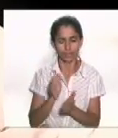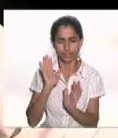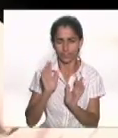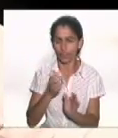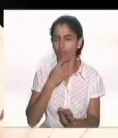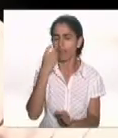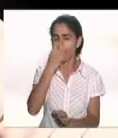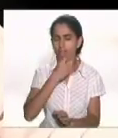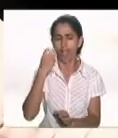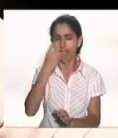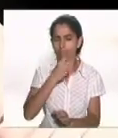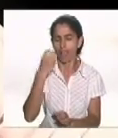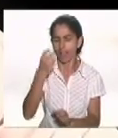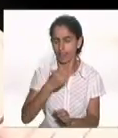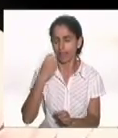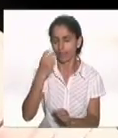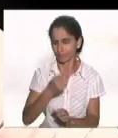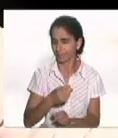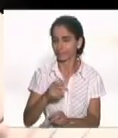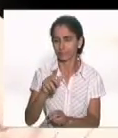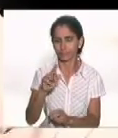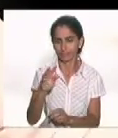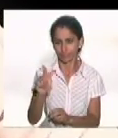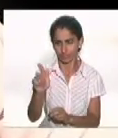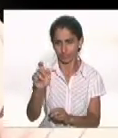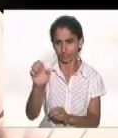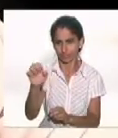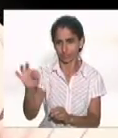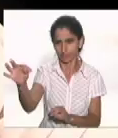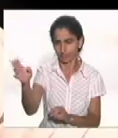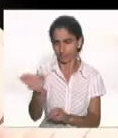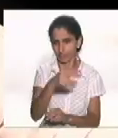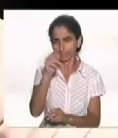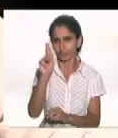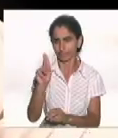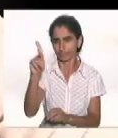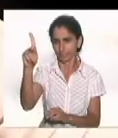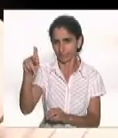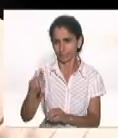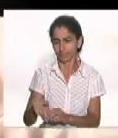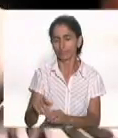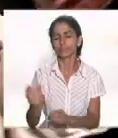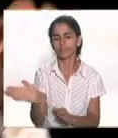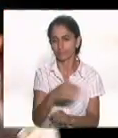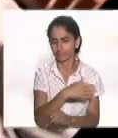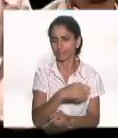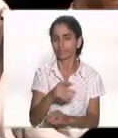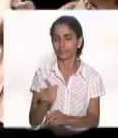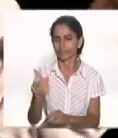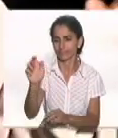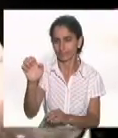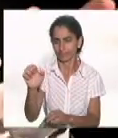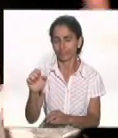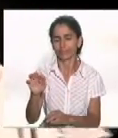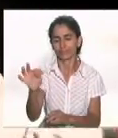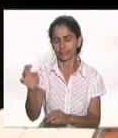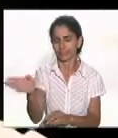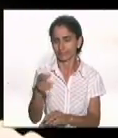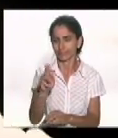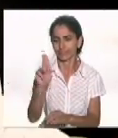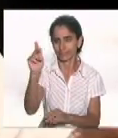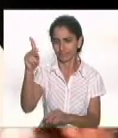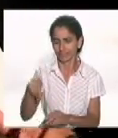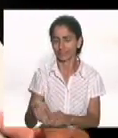that thing. And that's you, you better. Get off that thing. And that's he. Say now. Ali